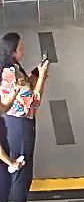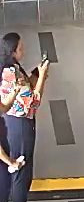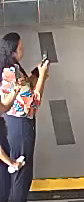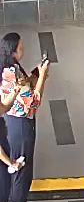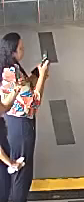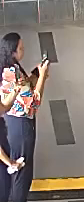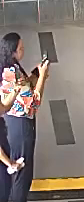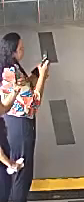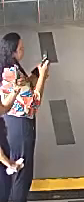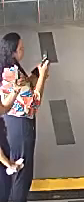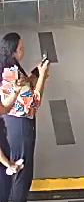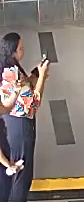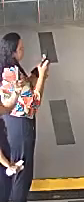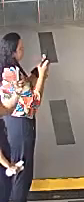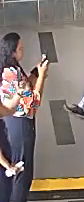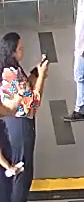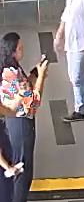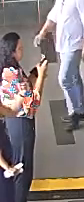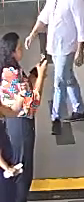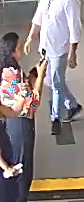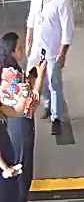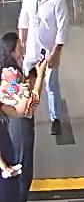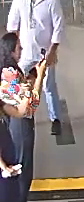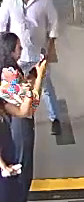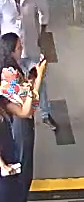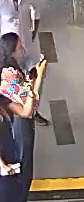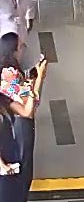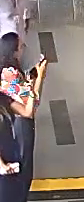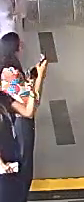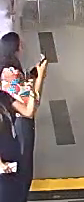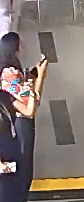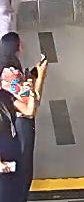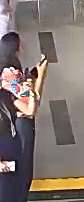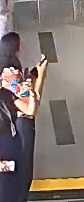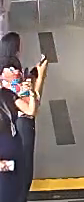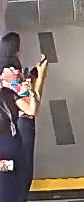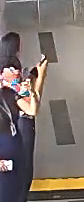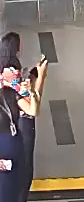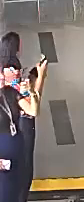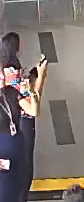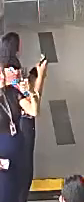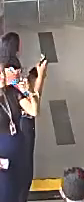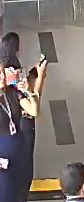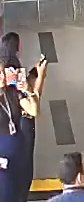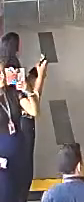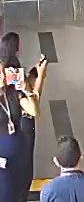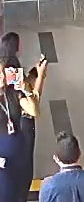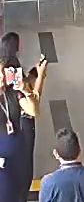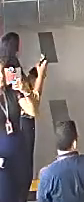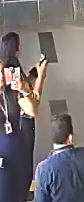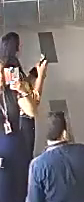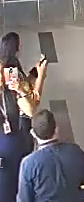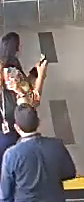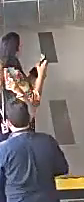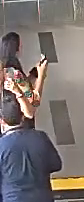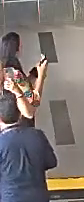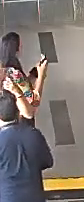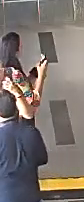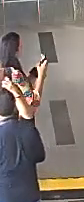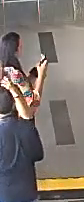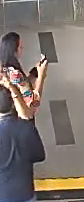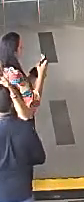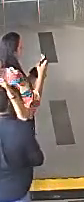audiência pública, ela é fundamental para que a gente possa retomar a emissão da carteirinha que facilita o